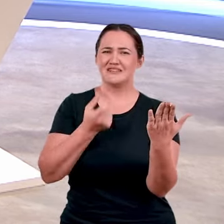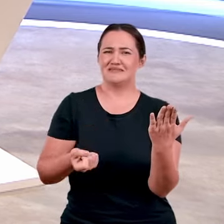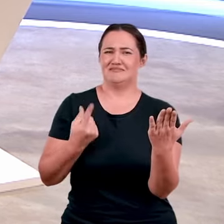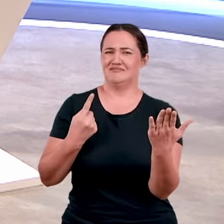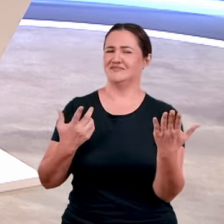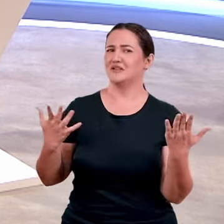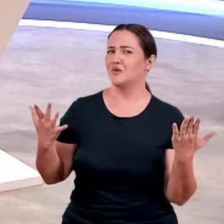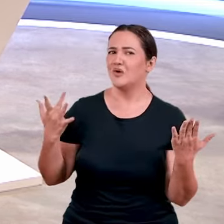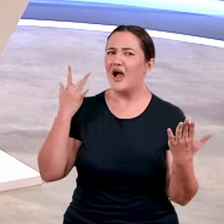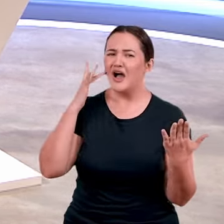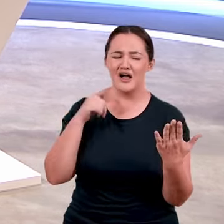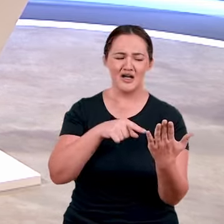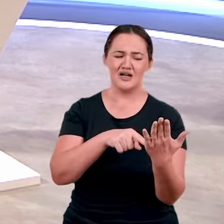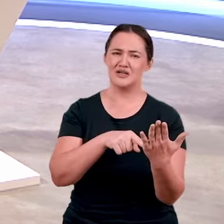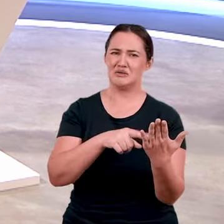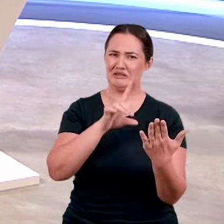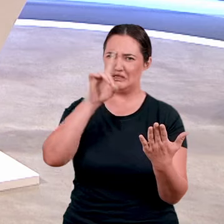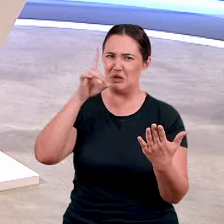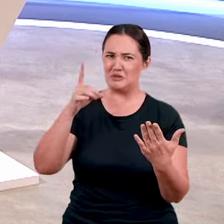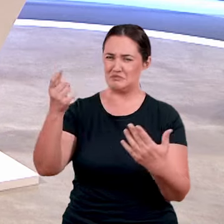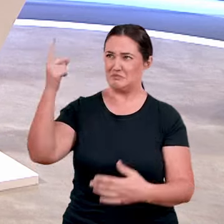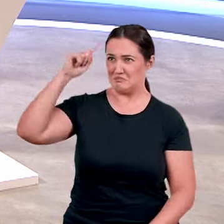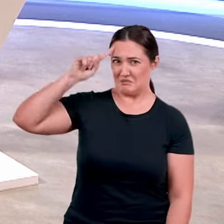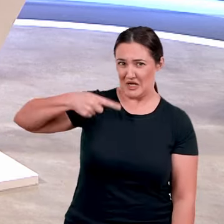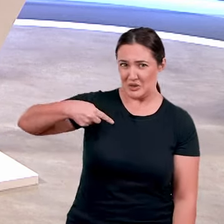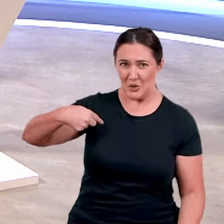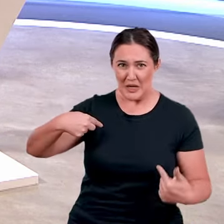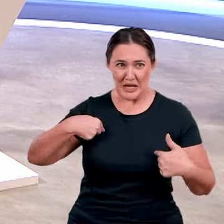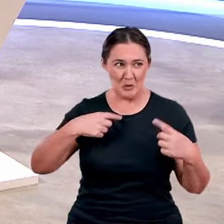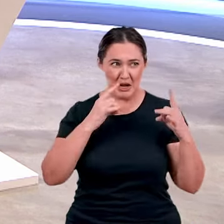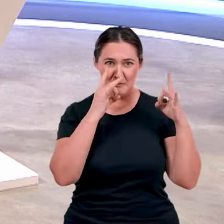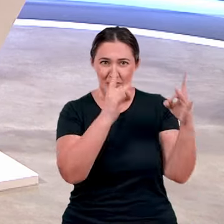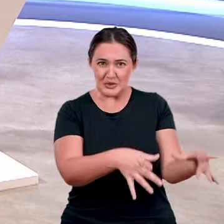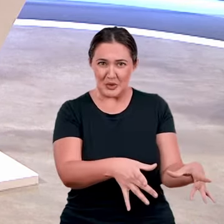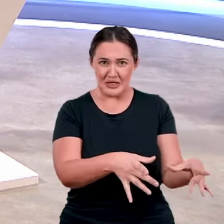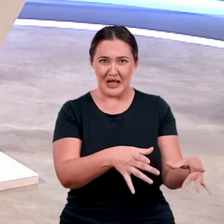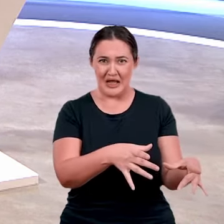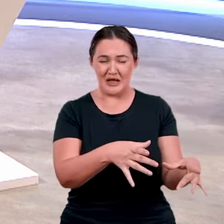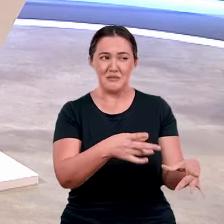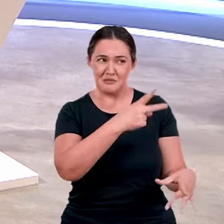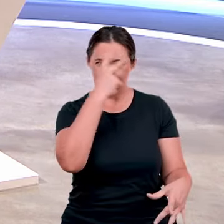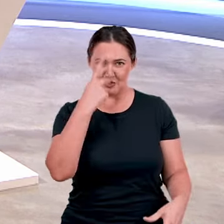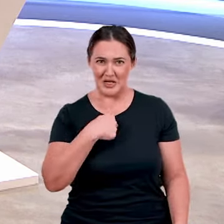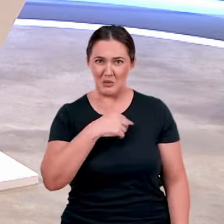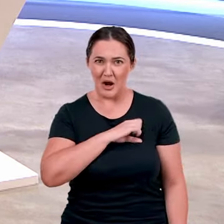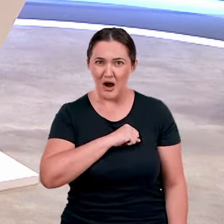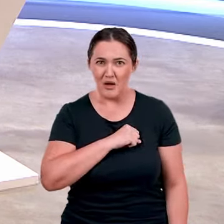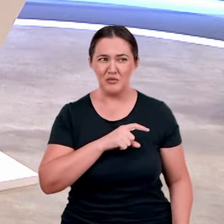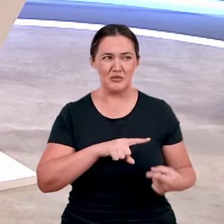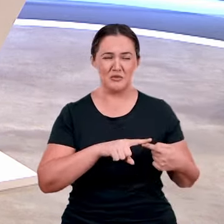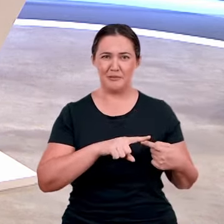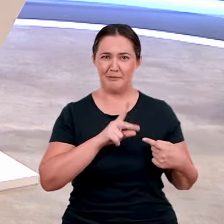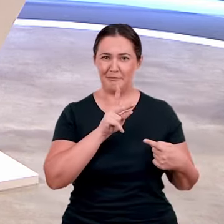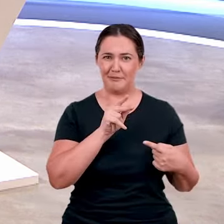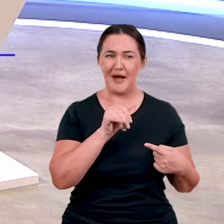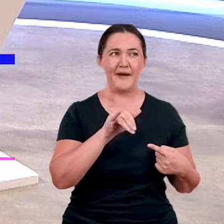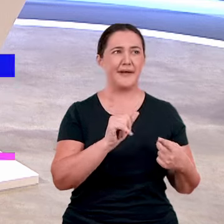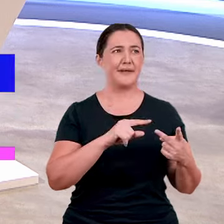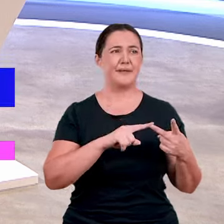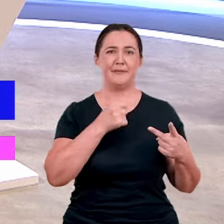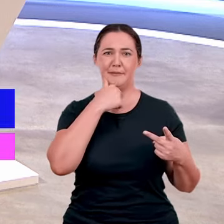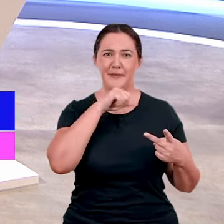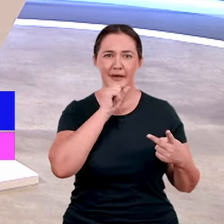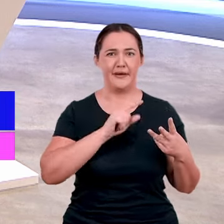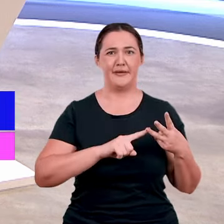equivocada, pode até dizer de que Deus está mandando você deixar as pessoas que você ama. Seu pai, sua mãe,